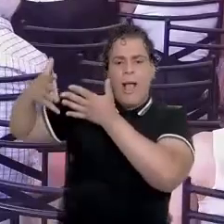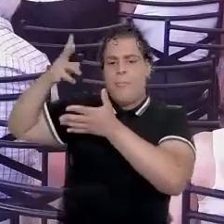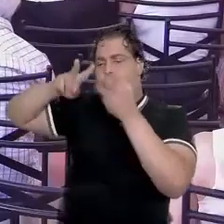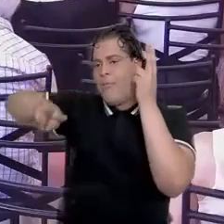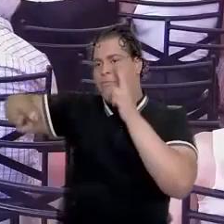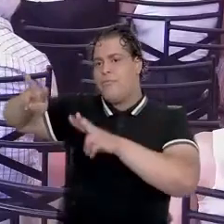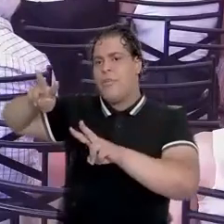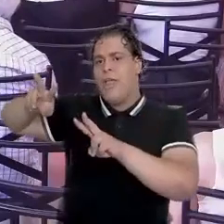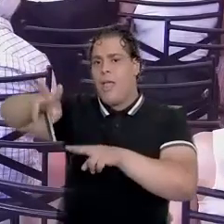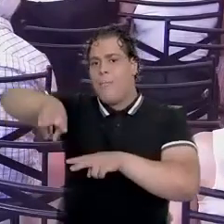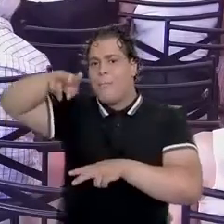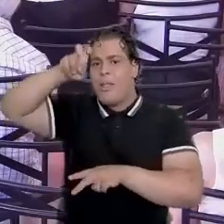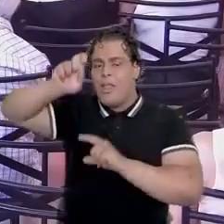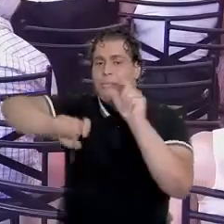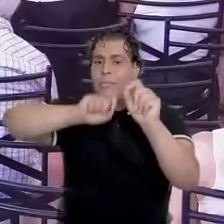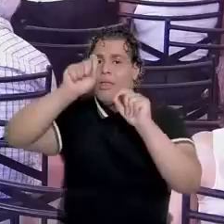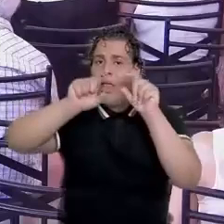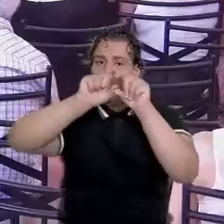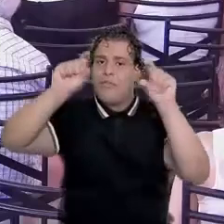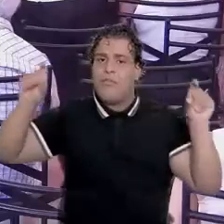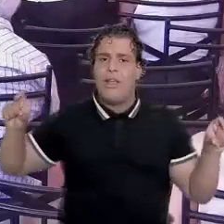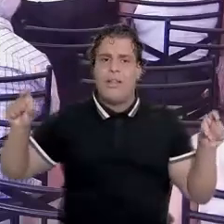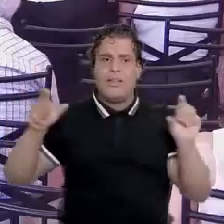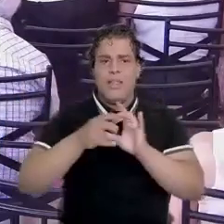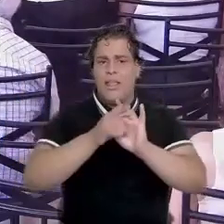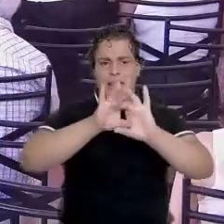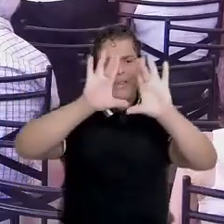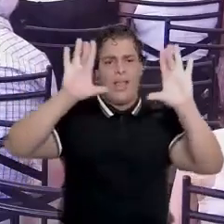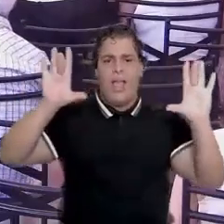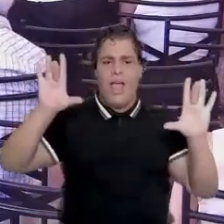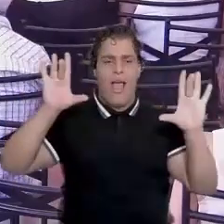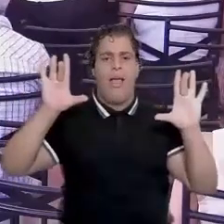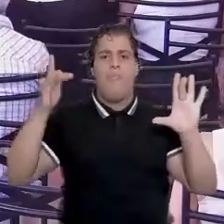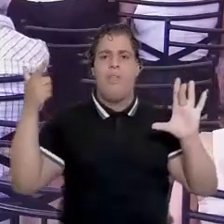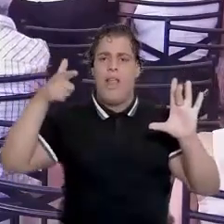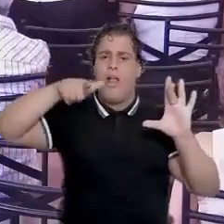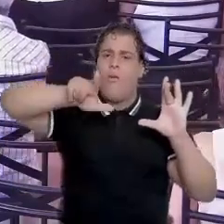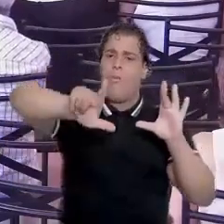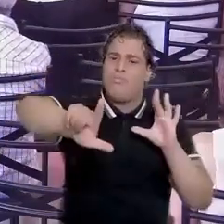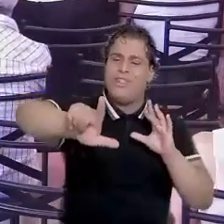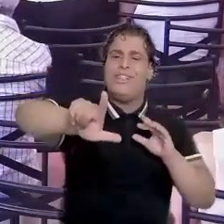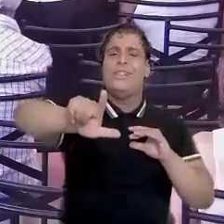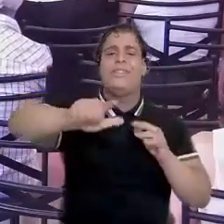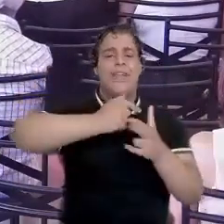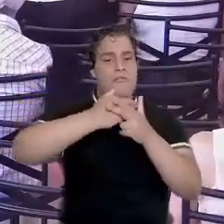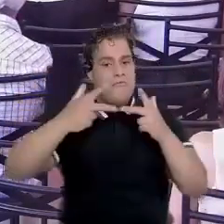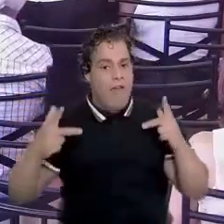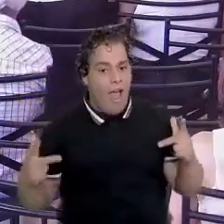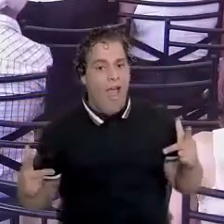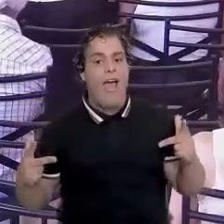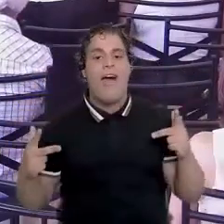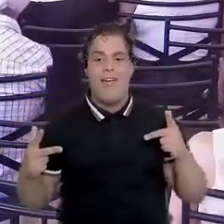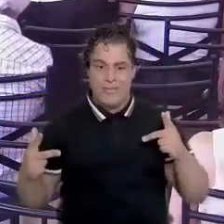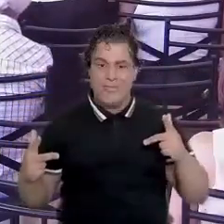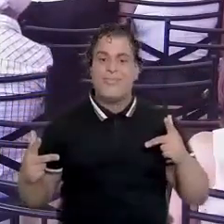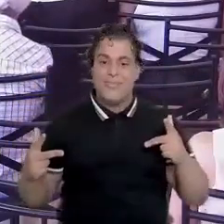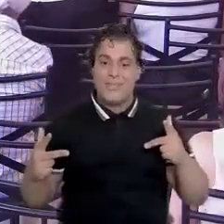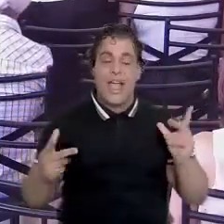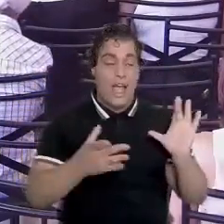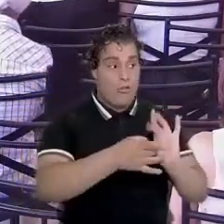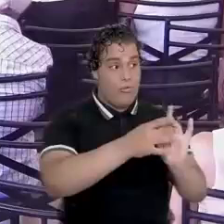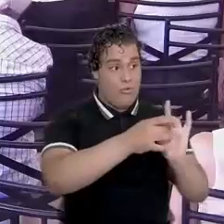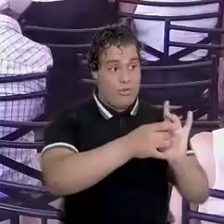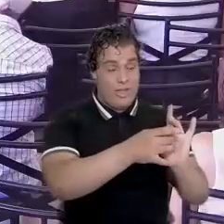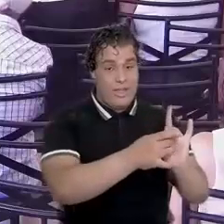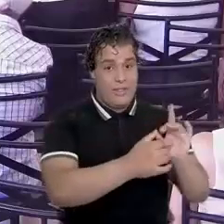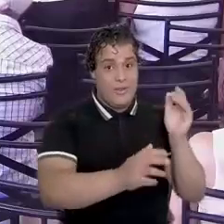é uma frase que ela abre vários leques, né, de conquista, principalmente, né, no âmbito familiar,